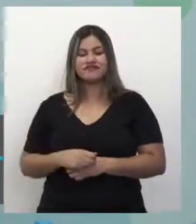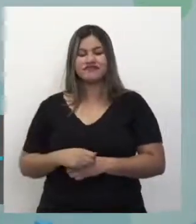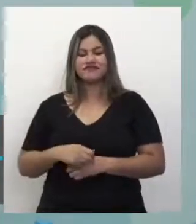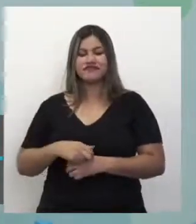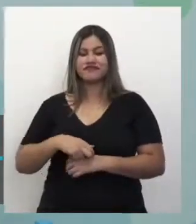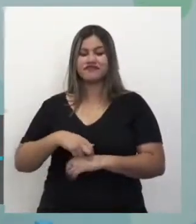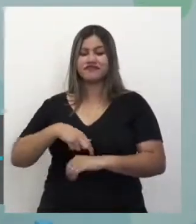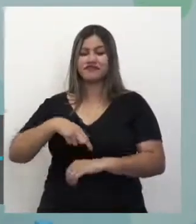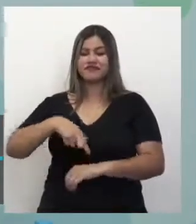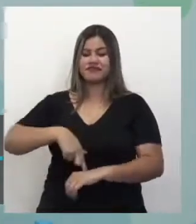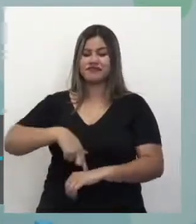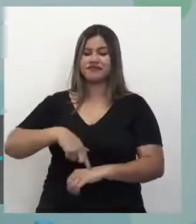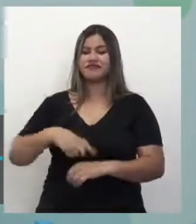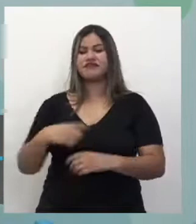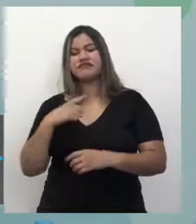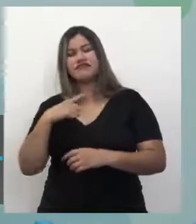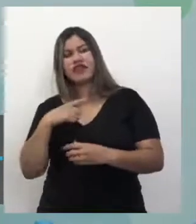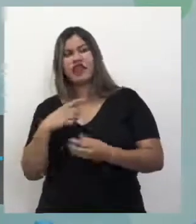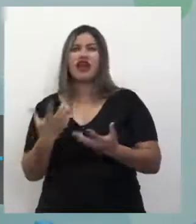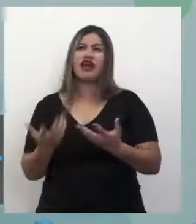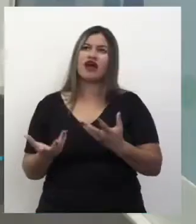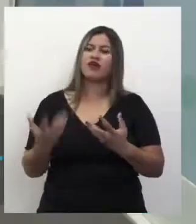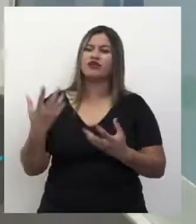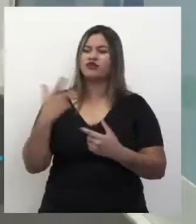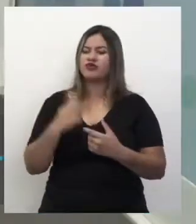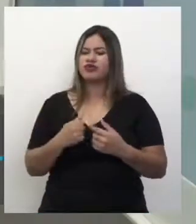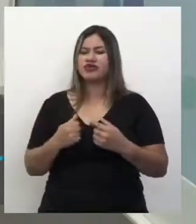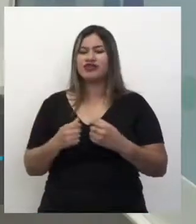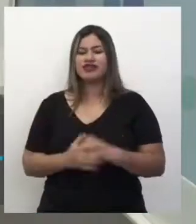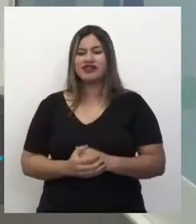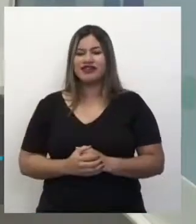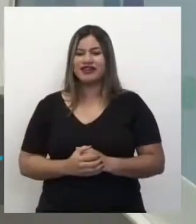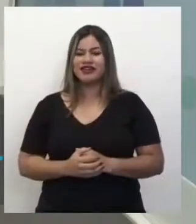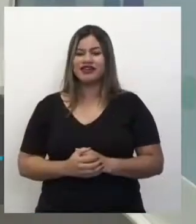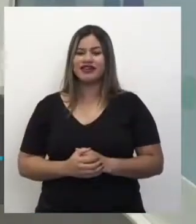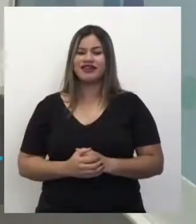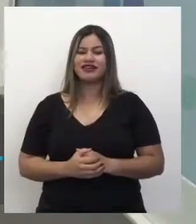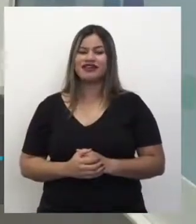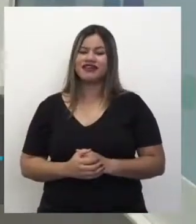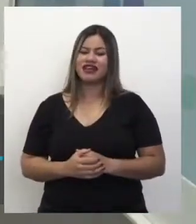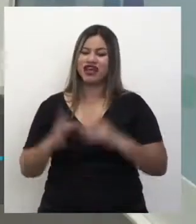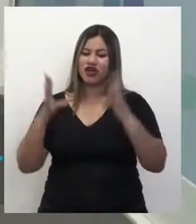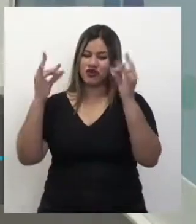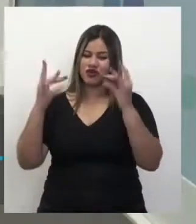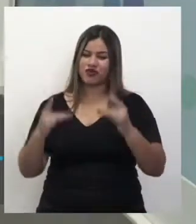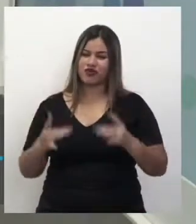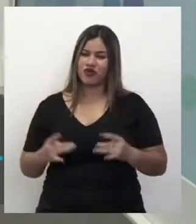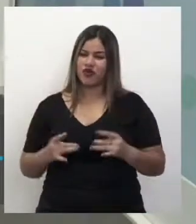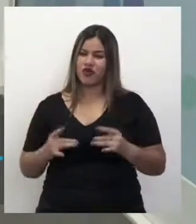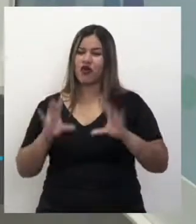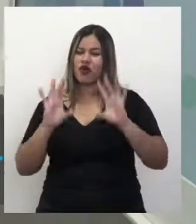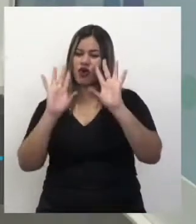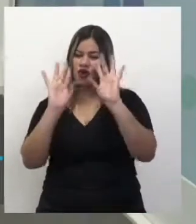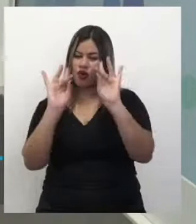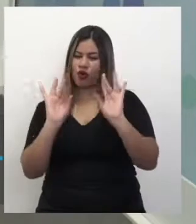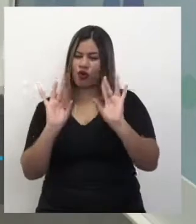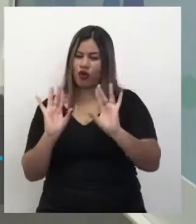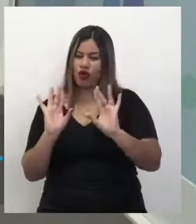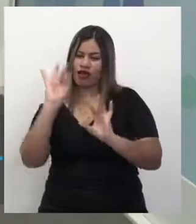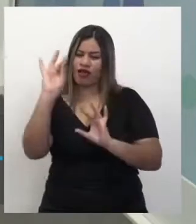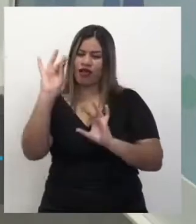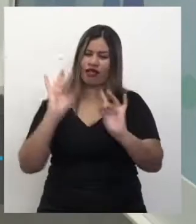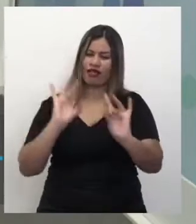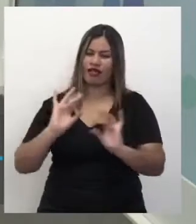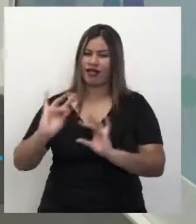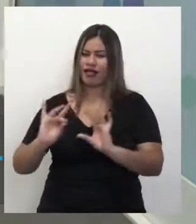de mosaico, por exemplo? Não. Acho que não, né? Isso é mais para assemblagem. Assemblagem. Que é colagem de que palavra coisas. bonita, tem que fazer biquinho para falar, né? Nós vamos ter